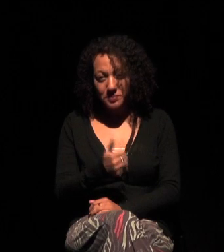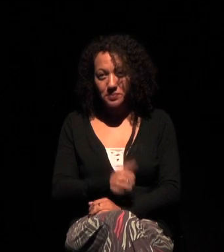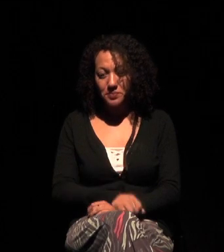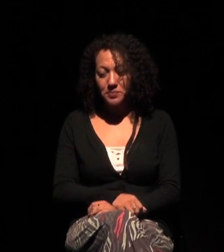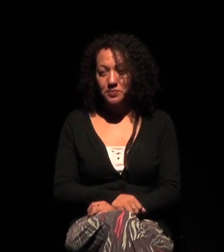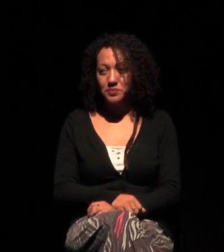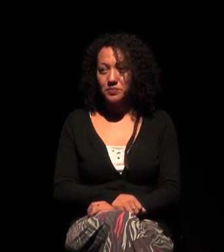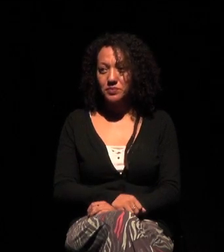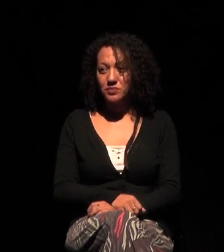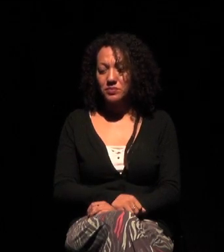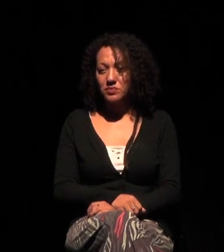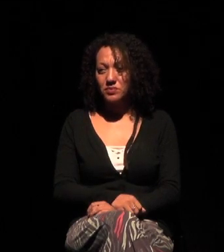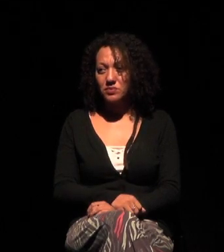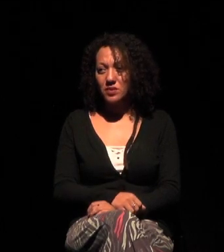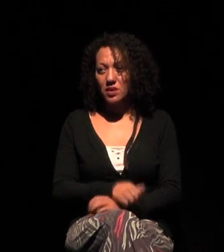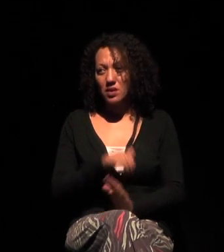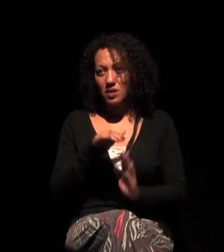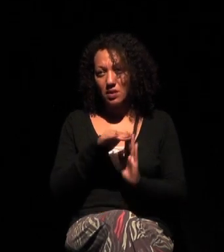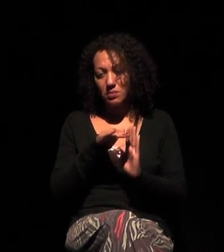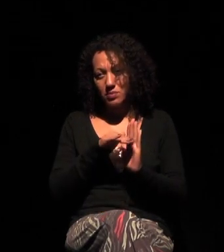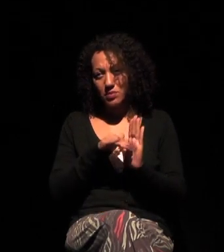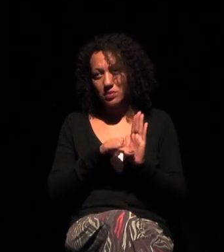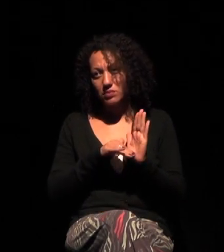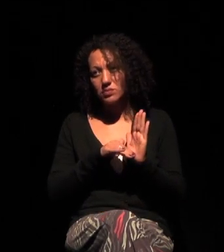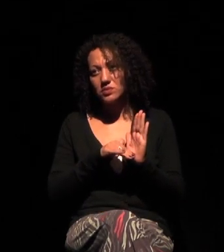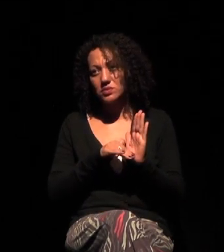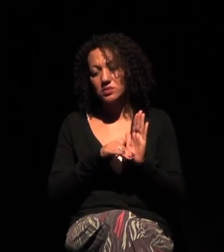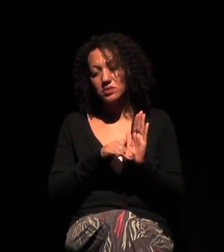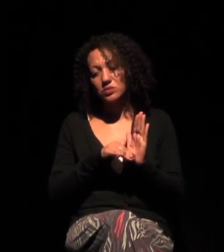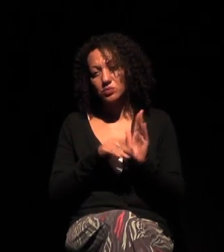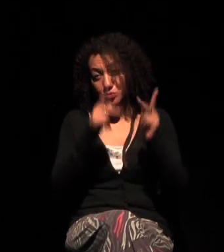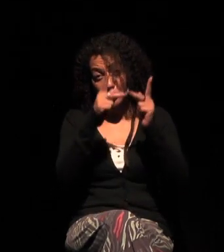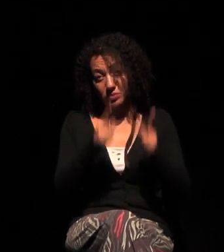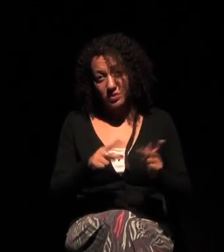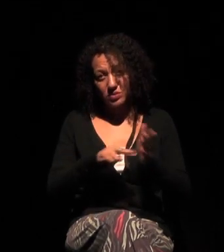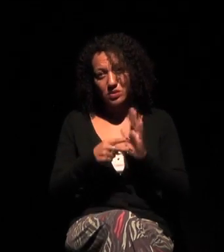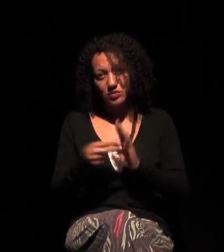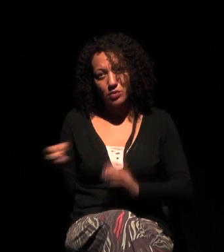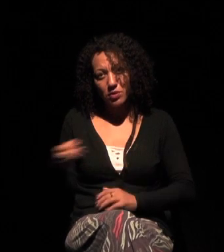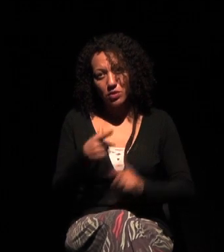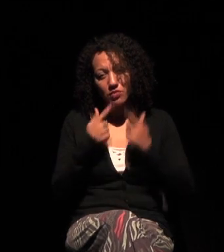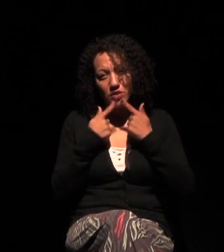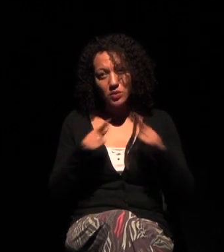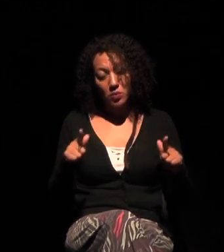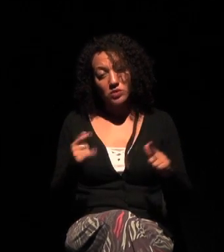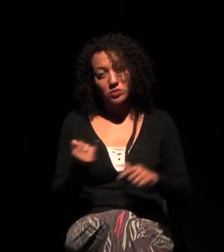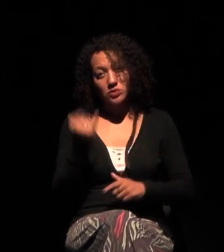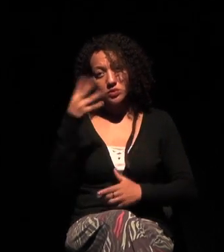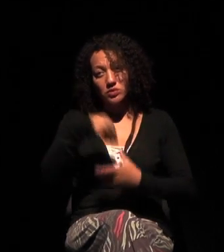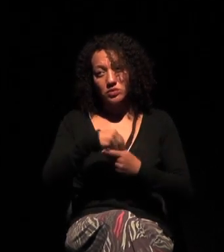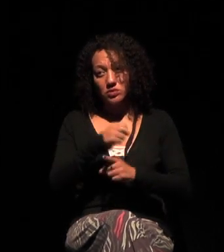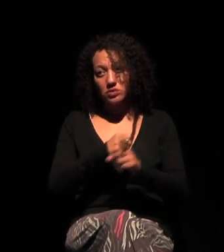podemos considerar a programação uma nova linguagem atuante importante na sociedade